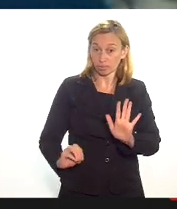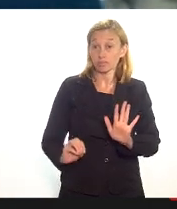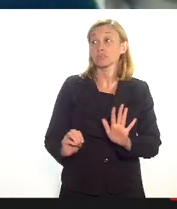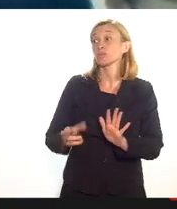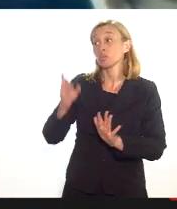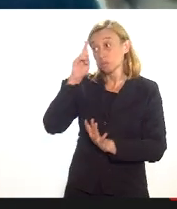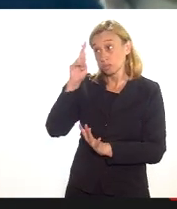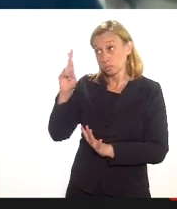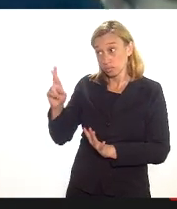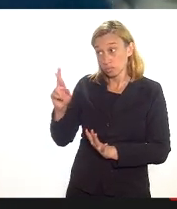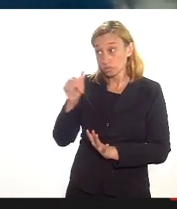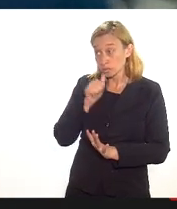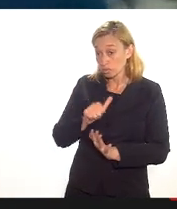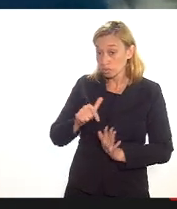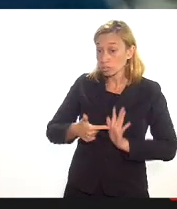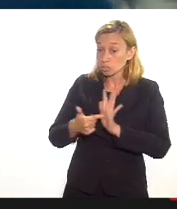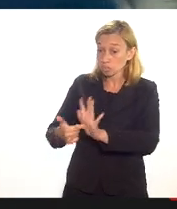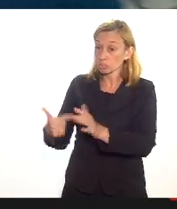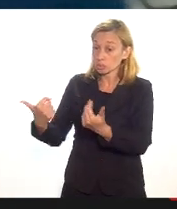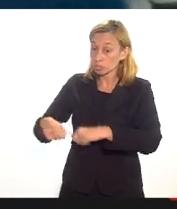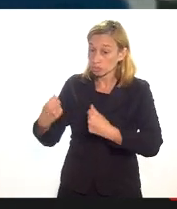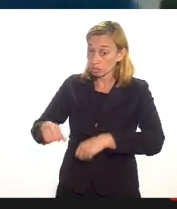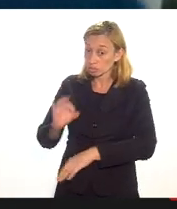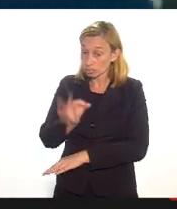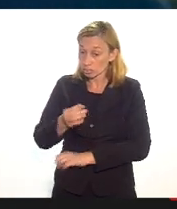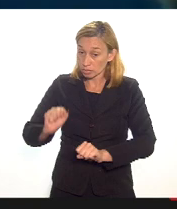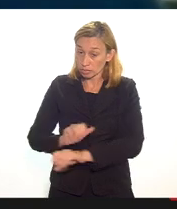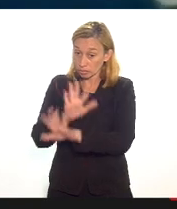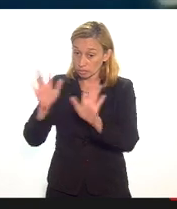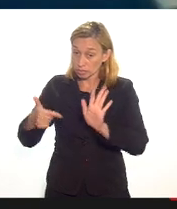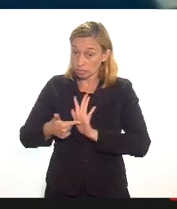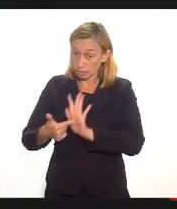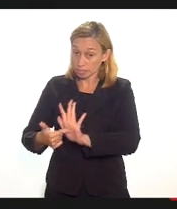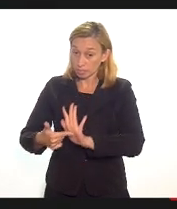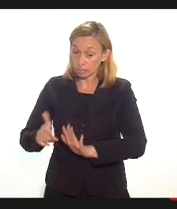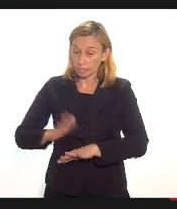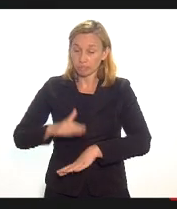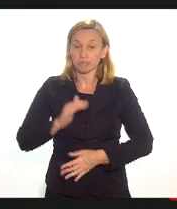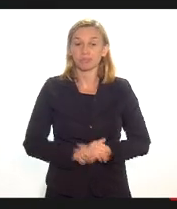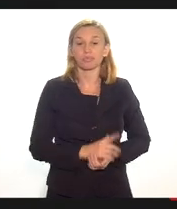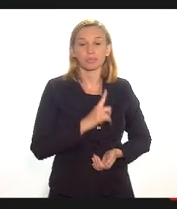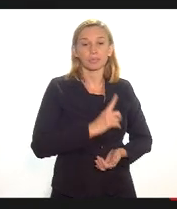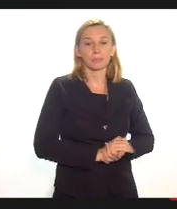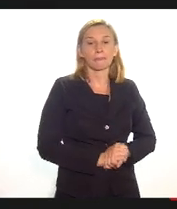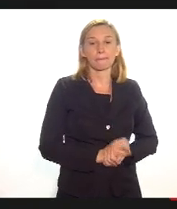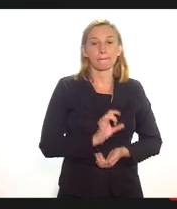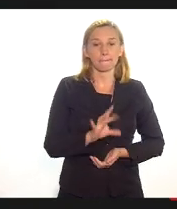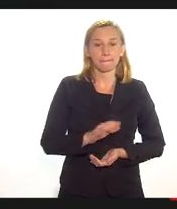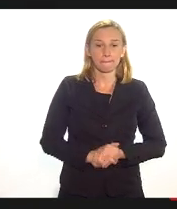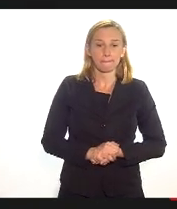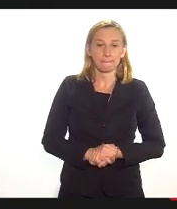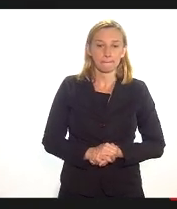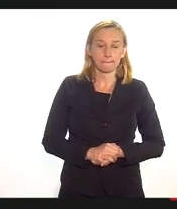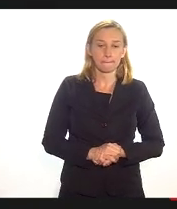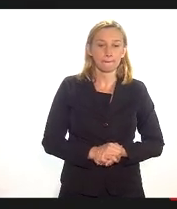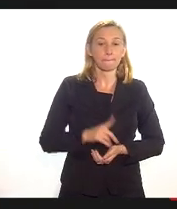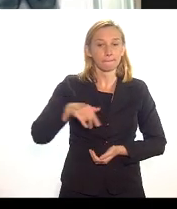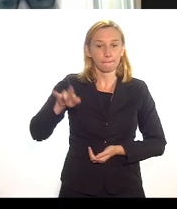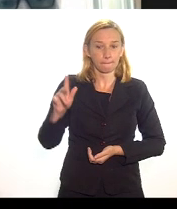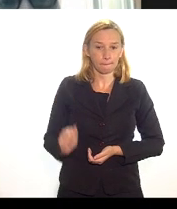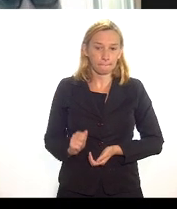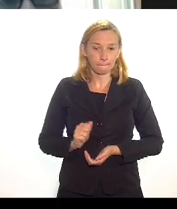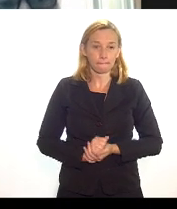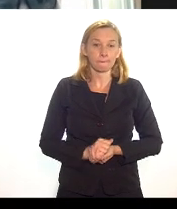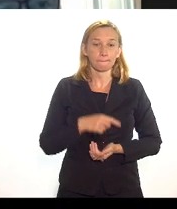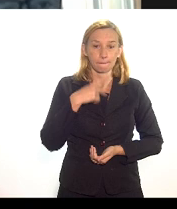plena de que busquemos ainda mais a transparência. Só esse comentário. Luiz, só estou fazendo um